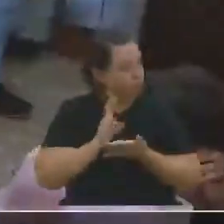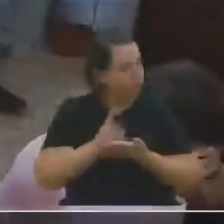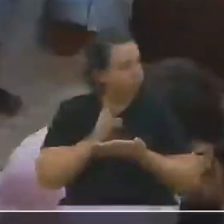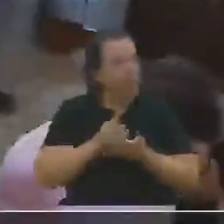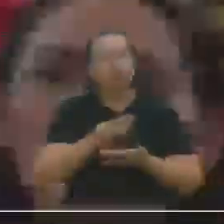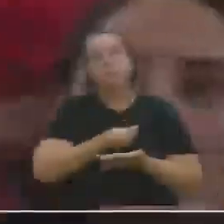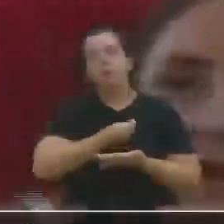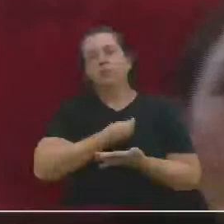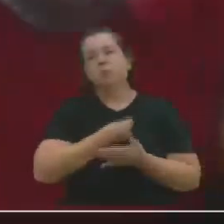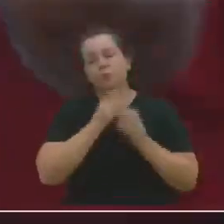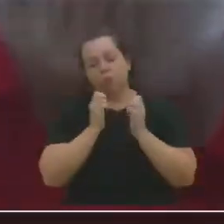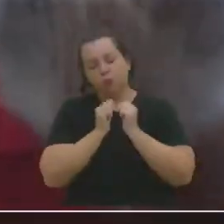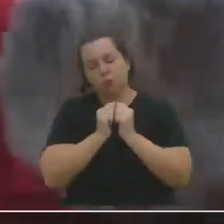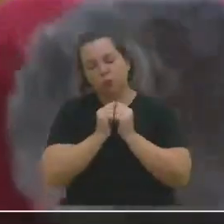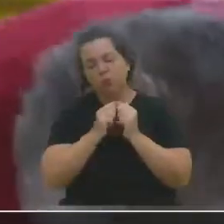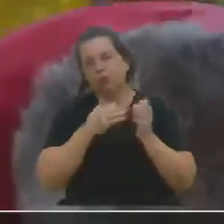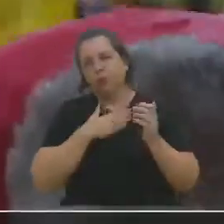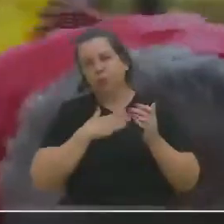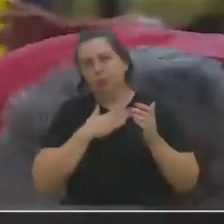viverá em